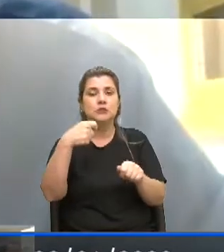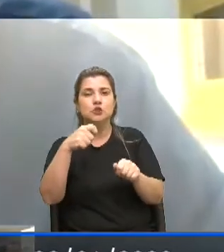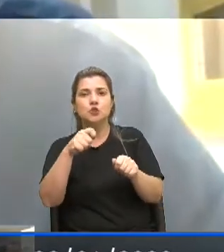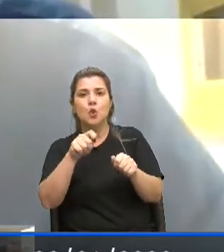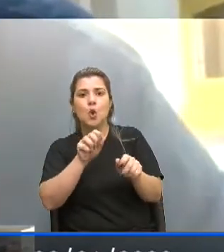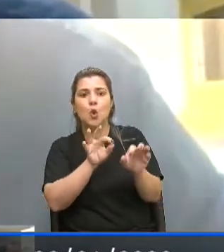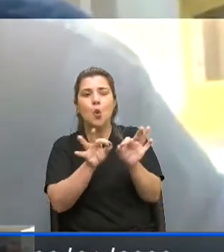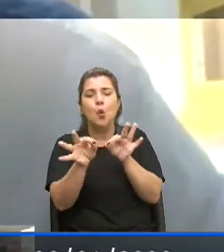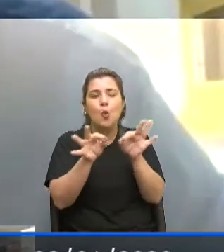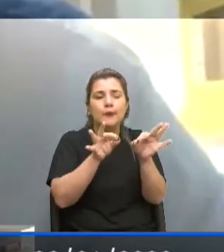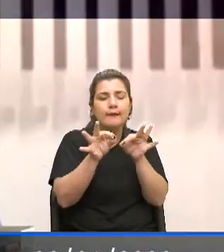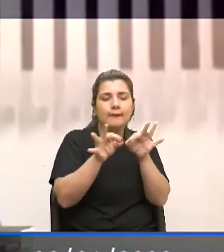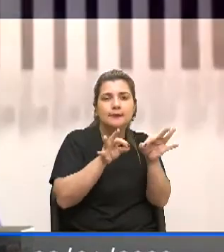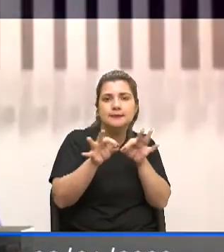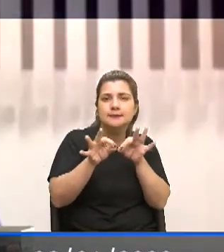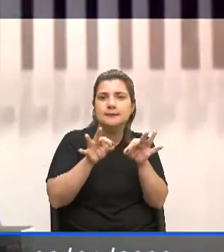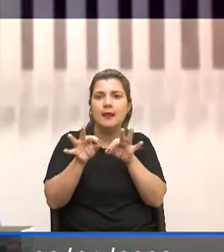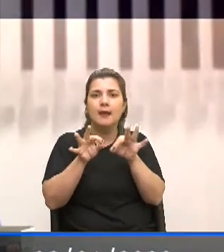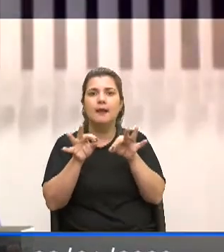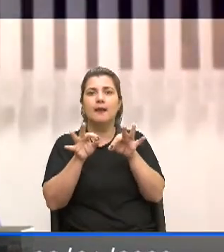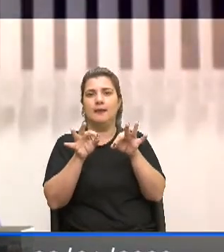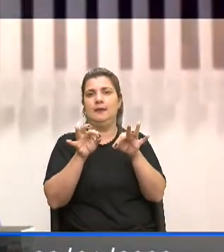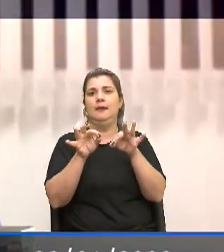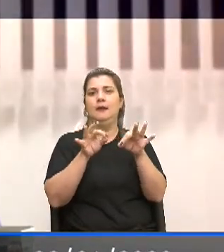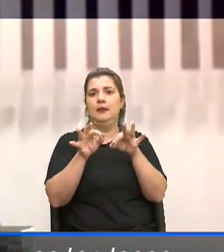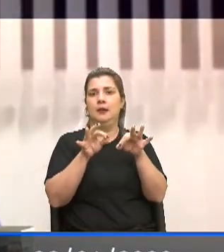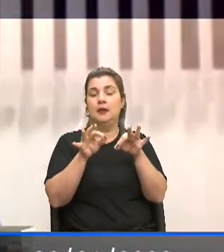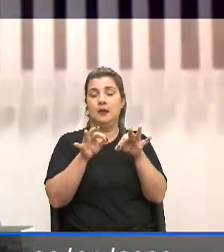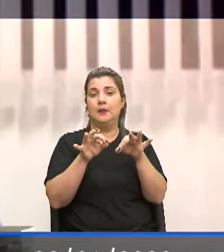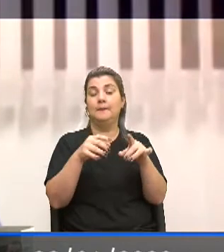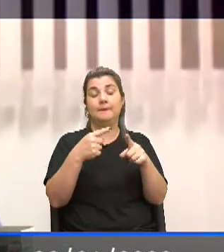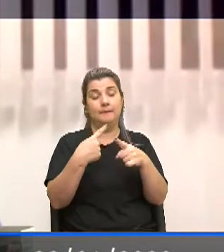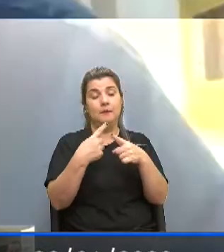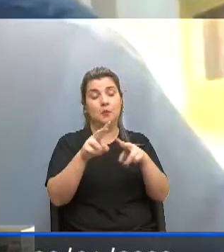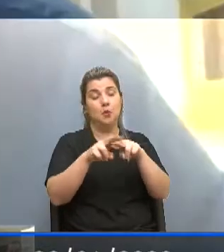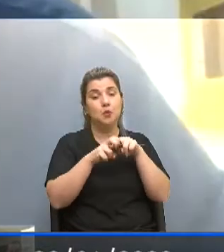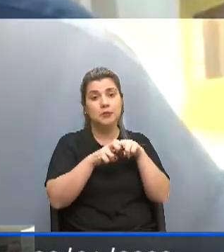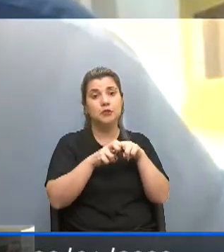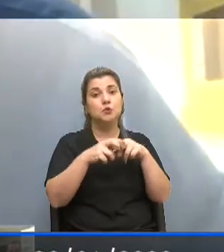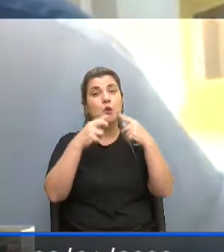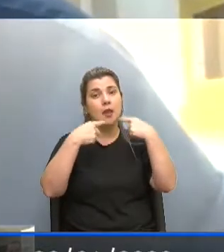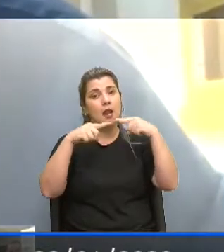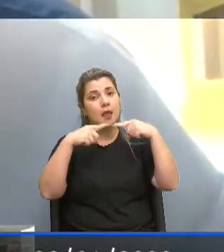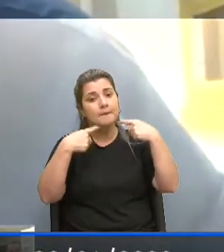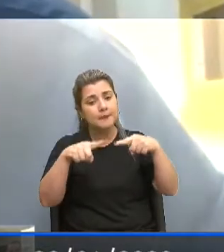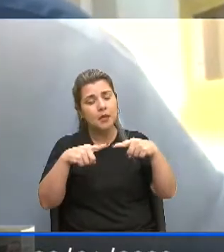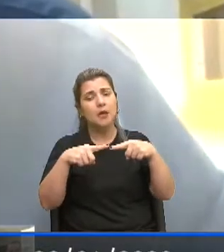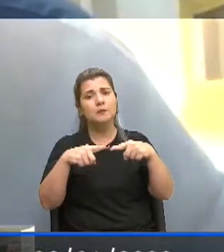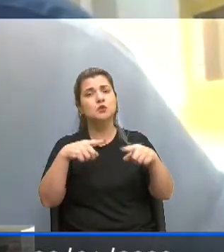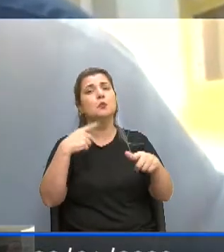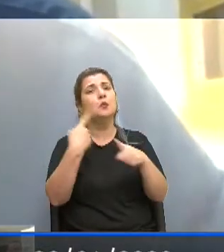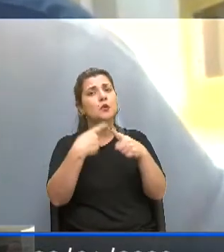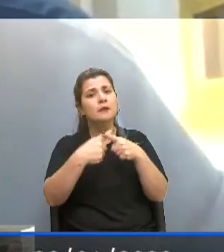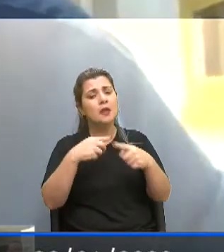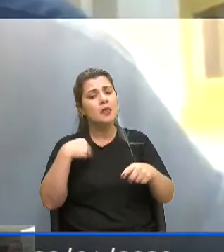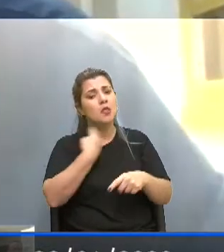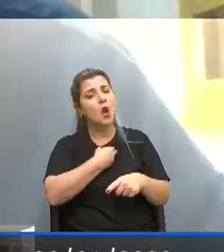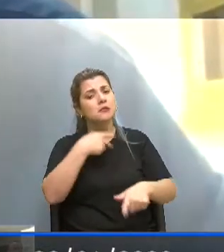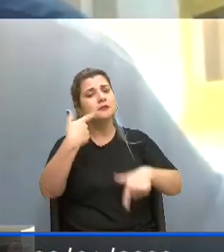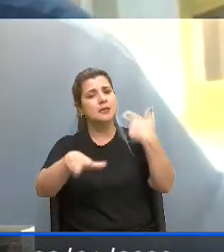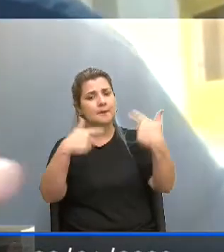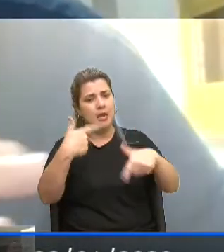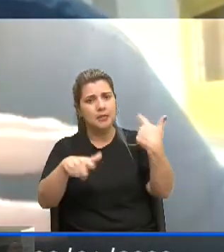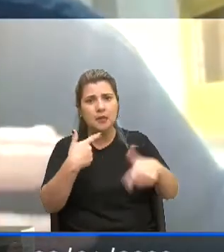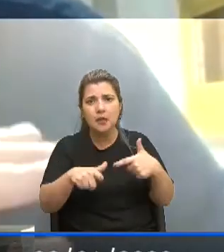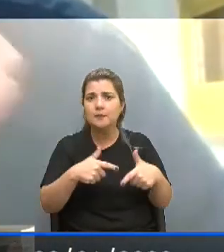ar. Mas nós não nos queixamos nesse ponto, porque nós trabalhamos, nos focamos e prevalecemos, privilegiamos todas as